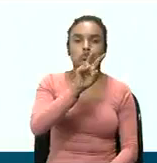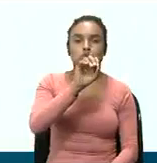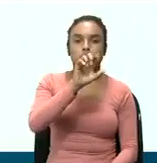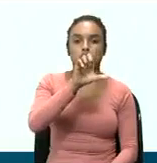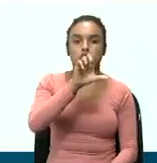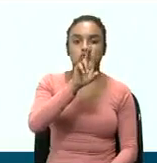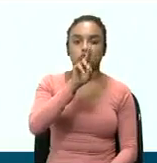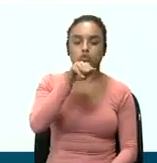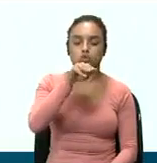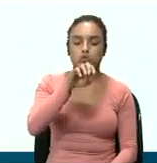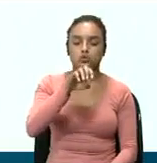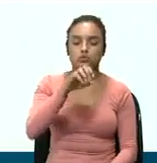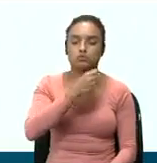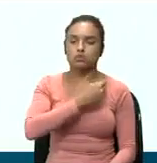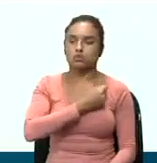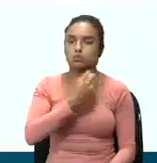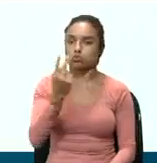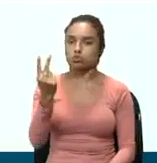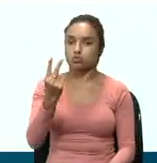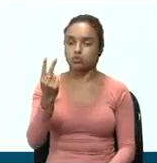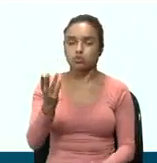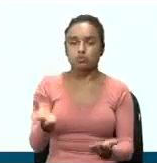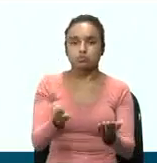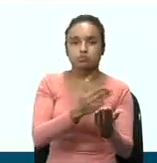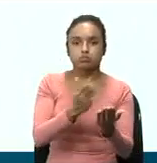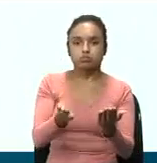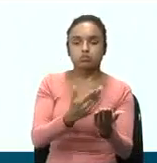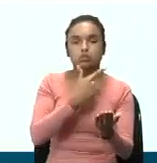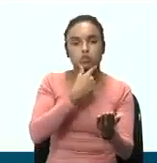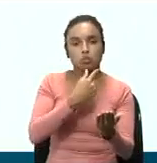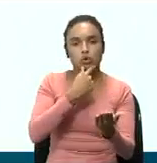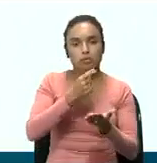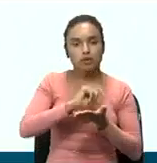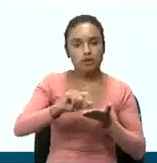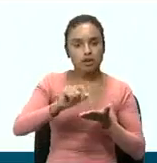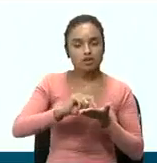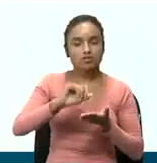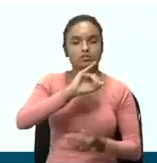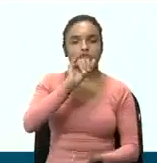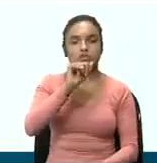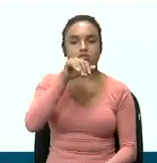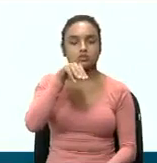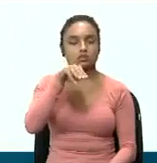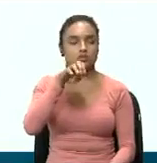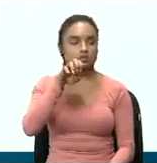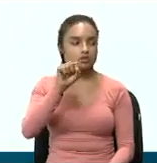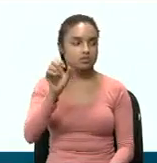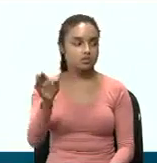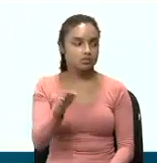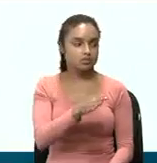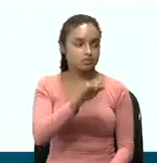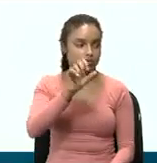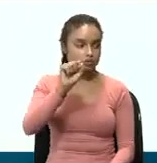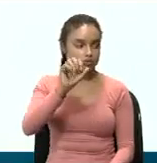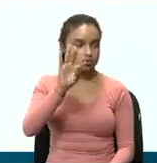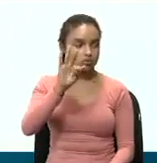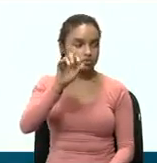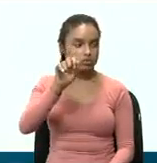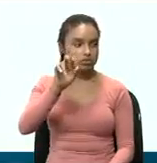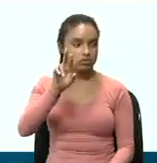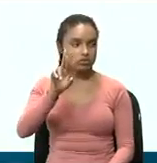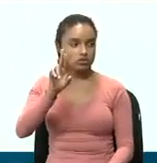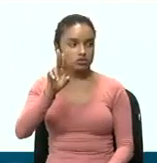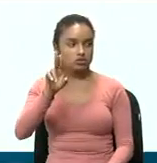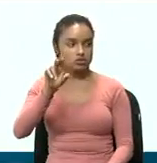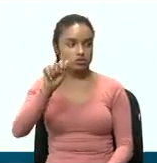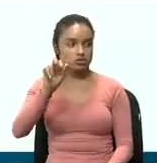James Stewart, ok? Foi daqui que eu retirei então os exercícios que serão resolvidos ao longo desta aula. Então